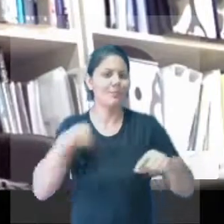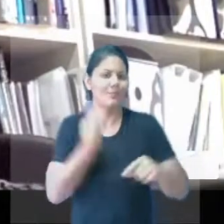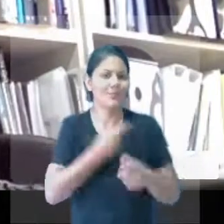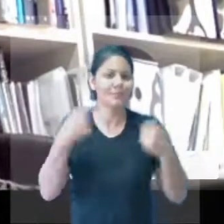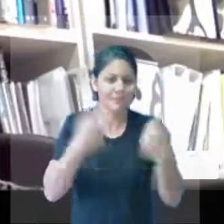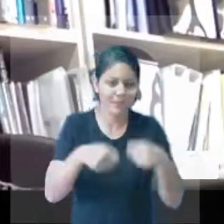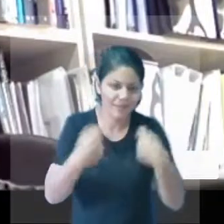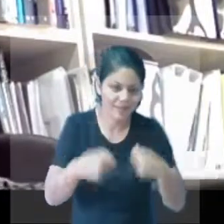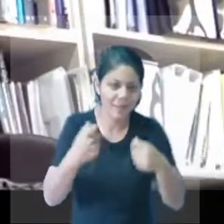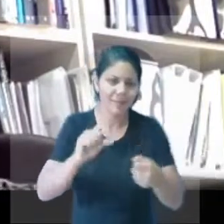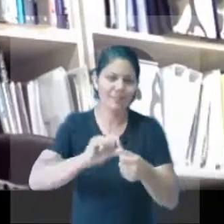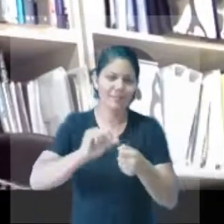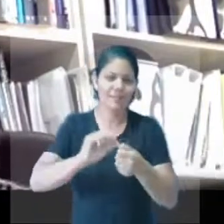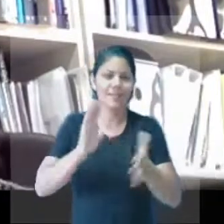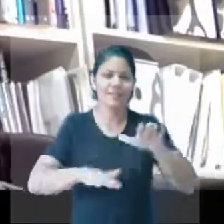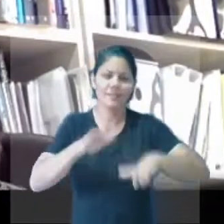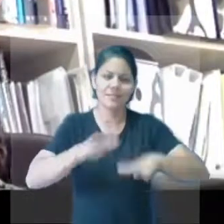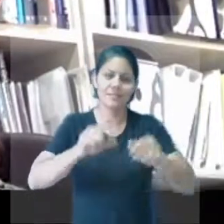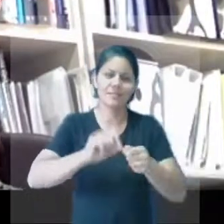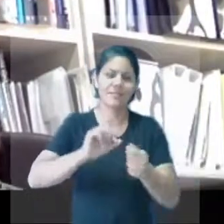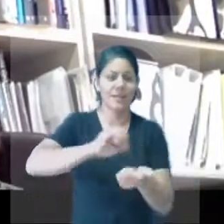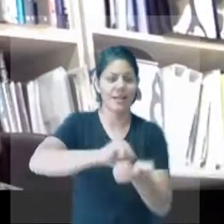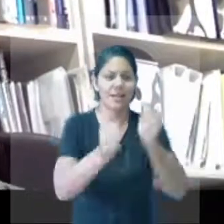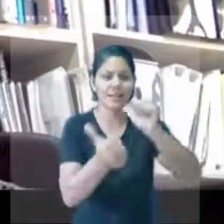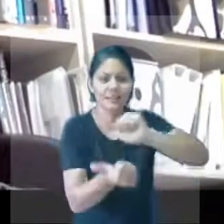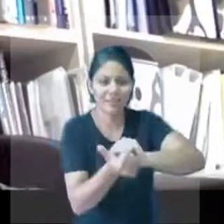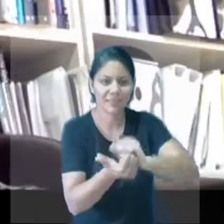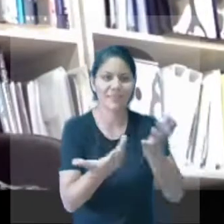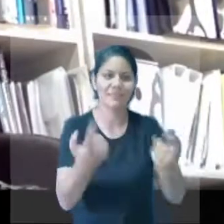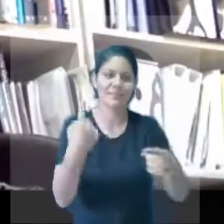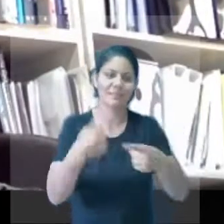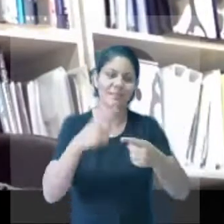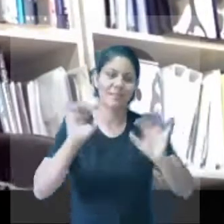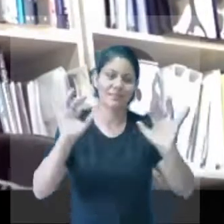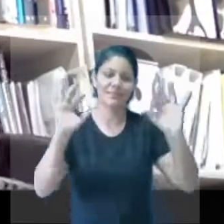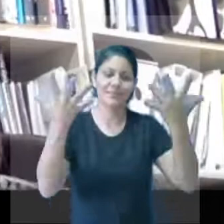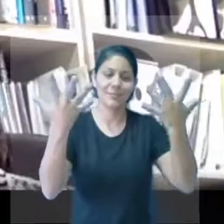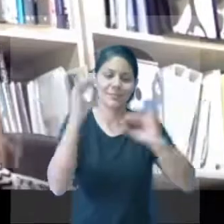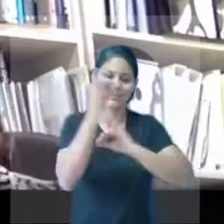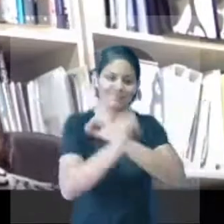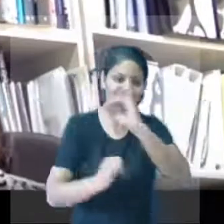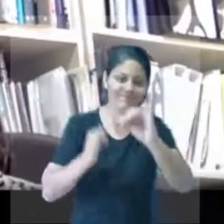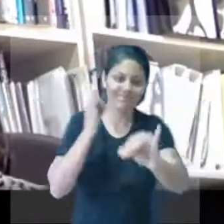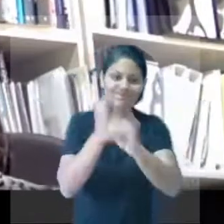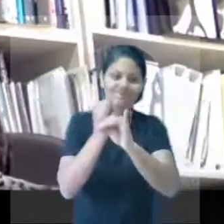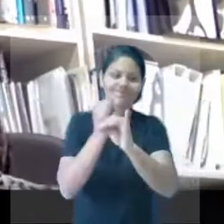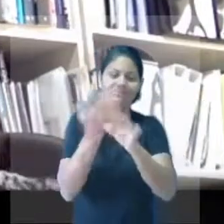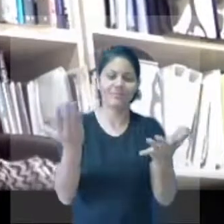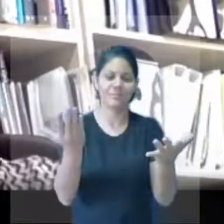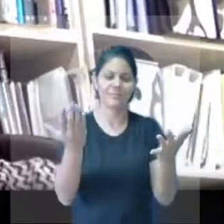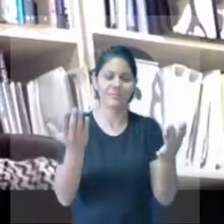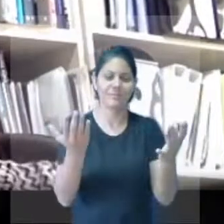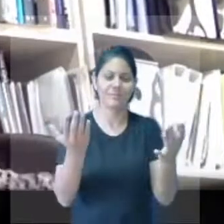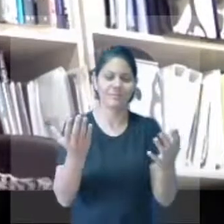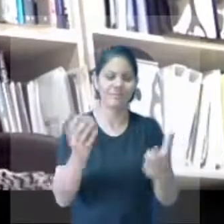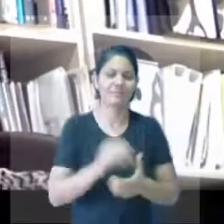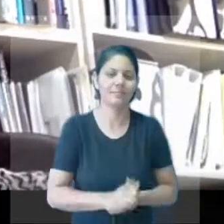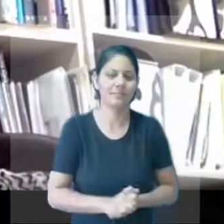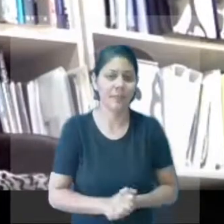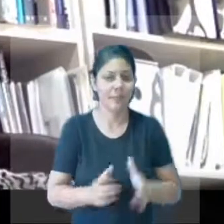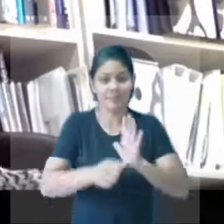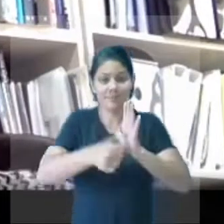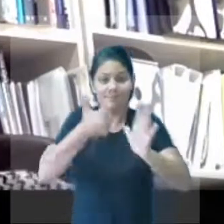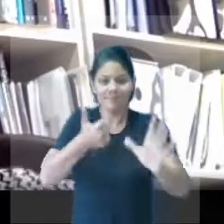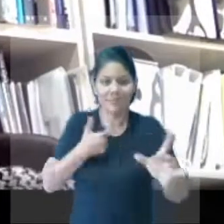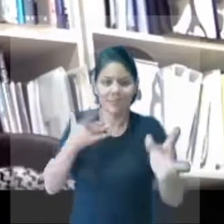necessitamos, né, fazer uma adaptação para que o evento fosse online, e é uma experiência que a gente tem, assim, pela